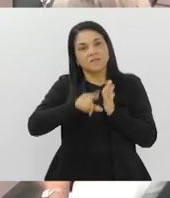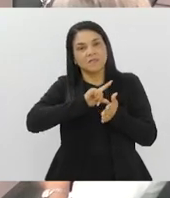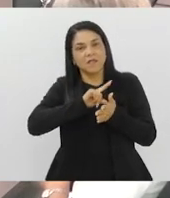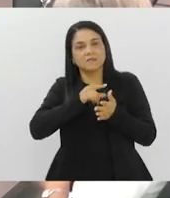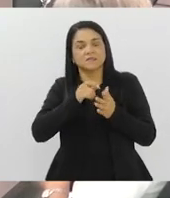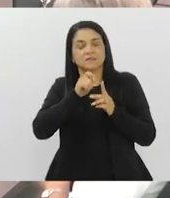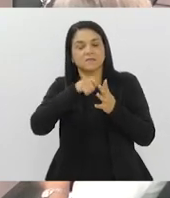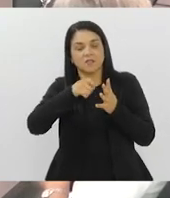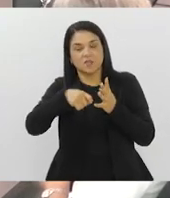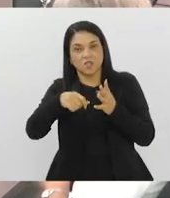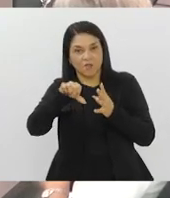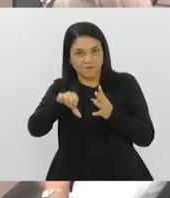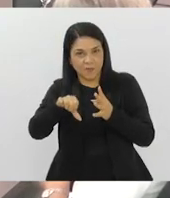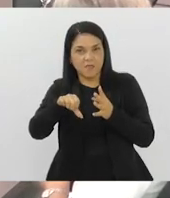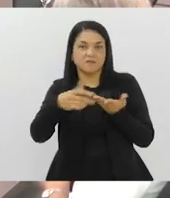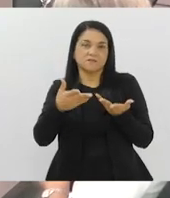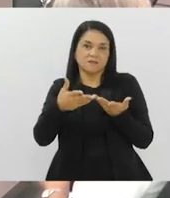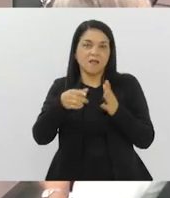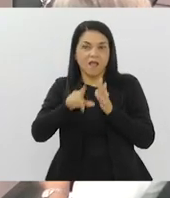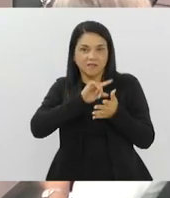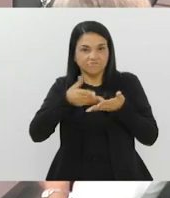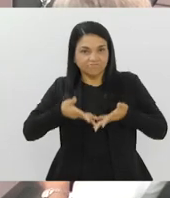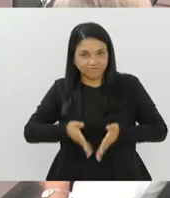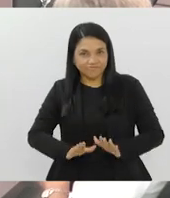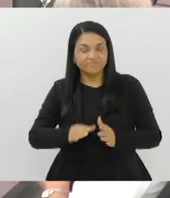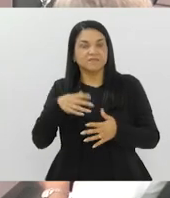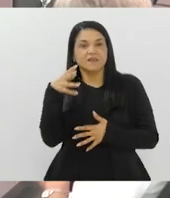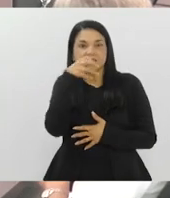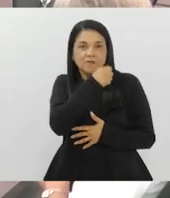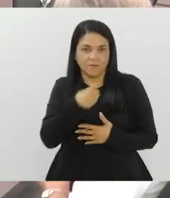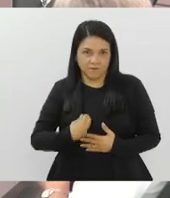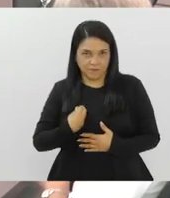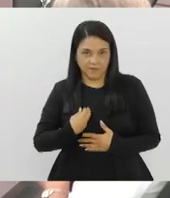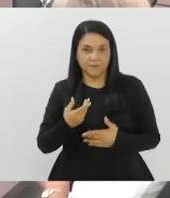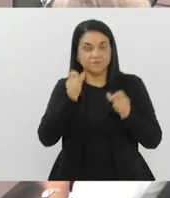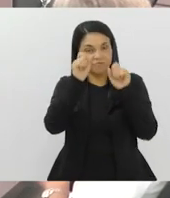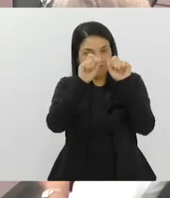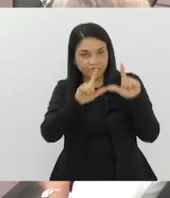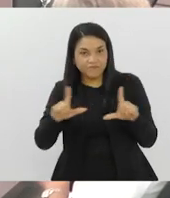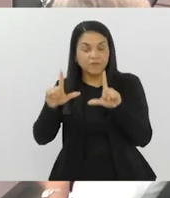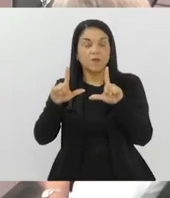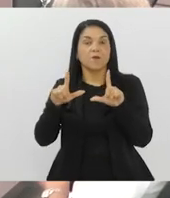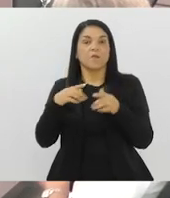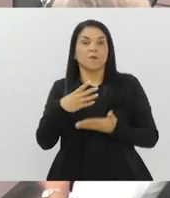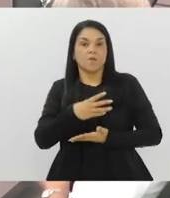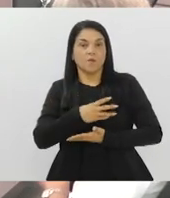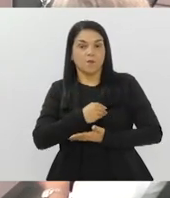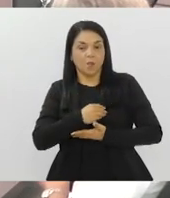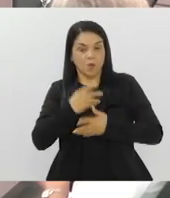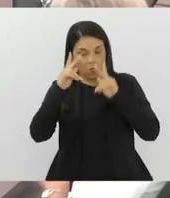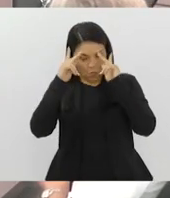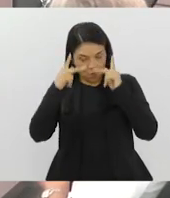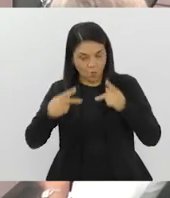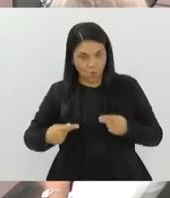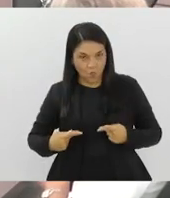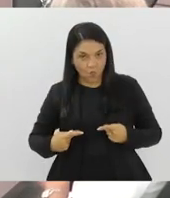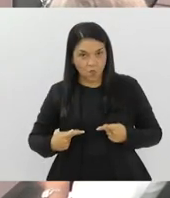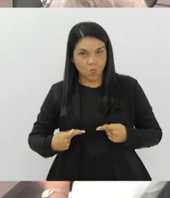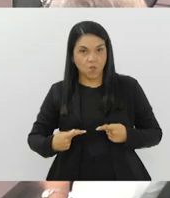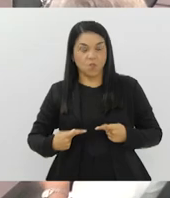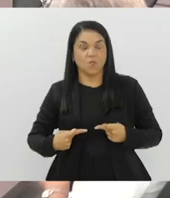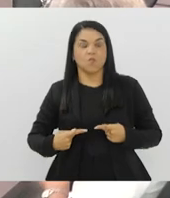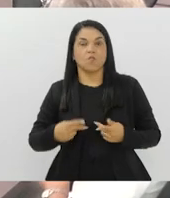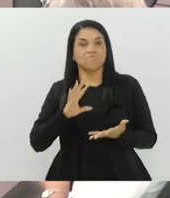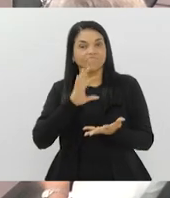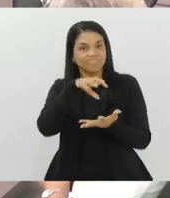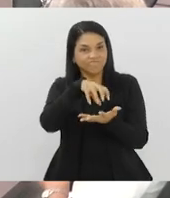ouve. Doe leite, ajude a salvar a vida de um prematuro. Próximo. Banco de leite humano, por definição da nossa legislação, né, e antes